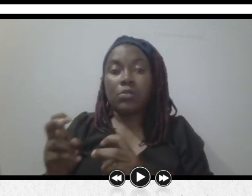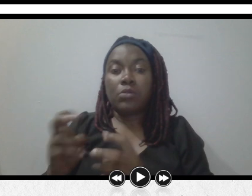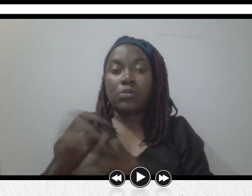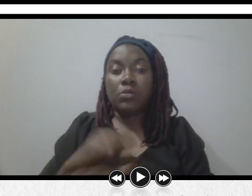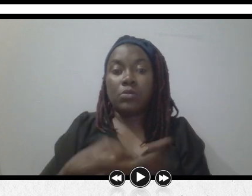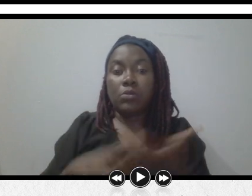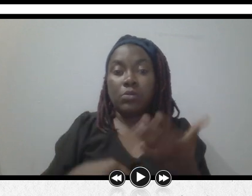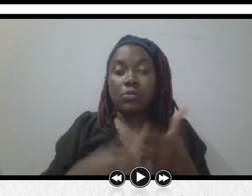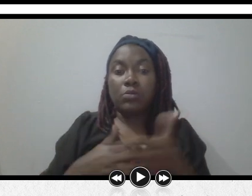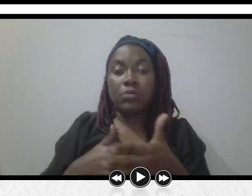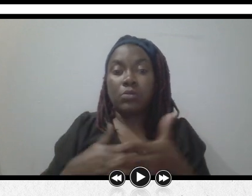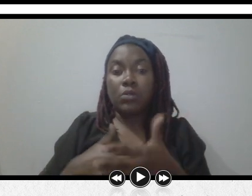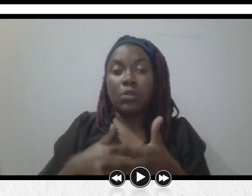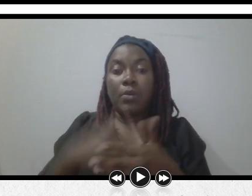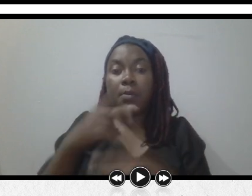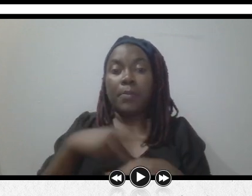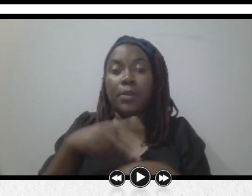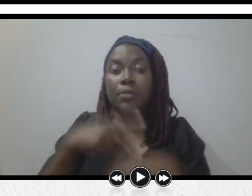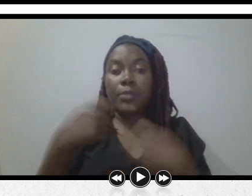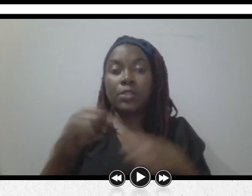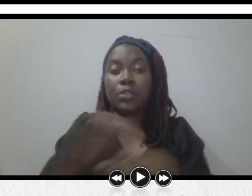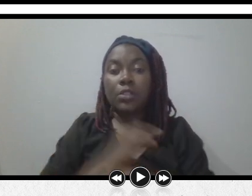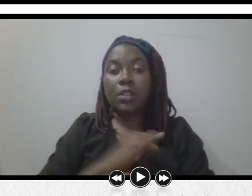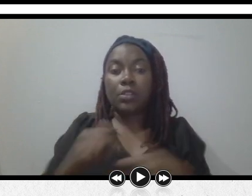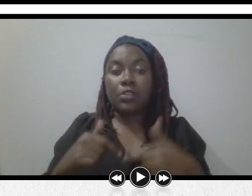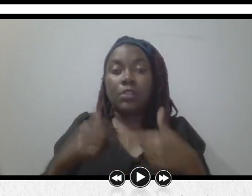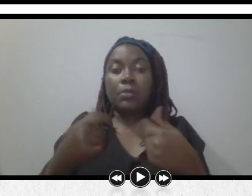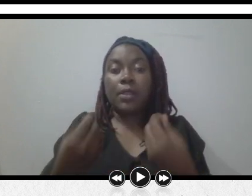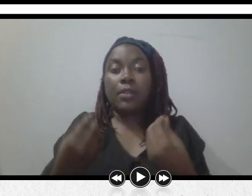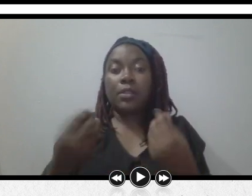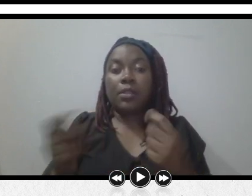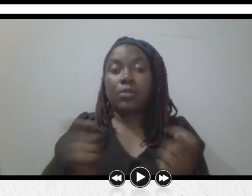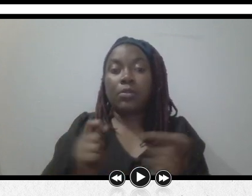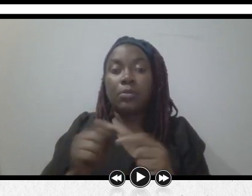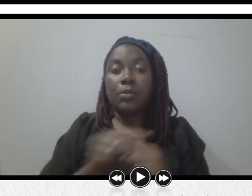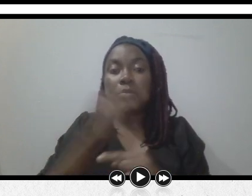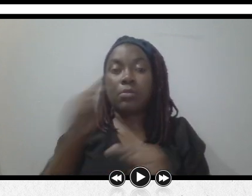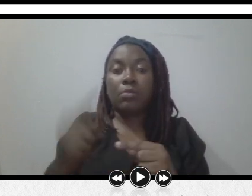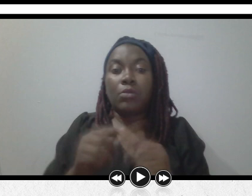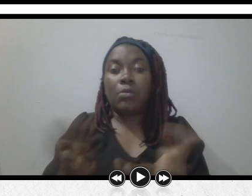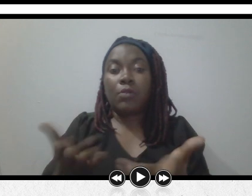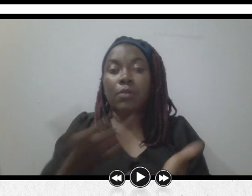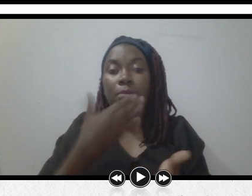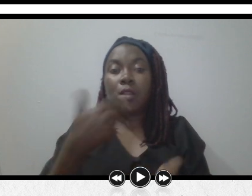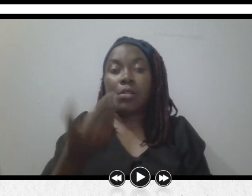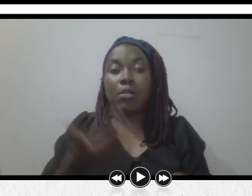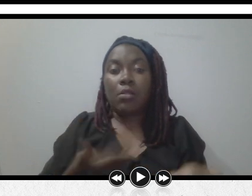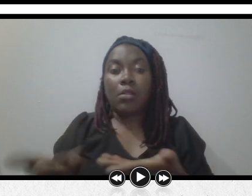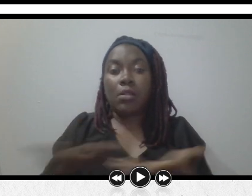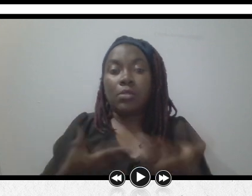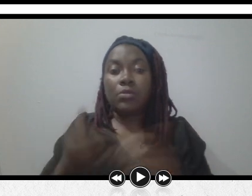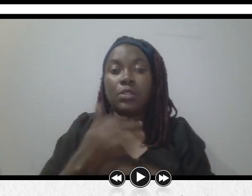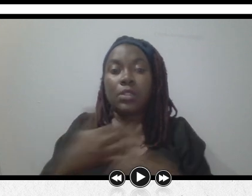que dificultam sua implementação. O país precisa de estratégia e ação para que a economia circular promova a melhor relação